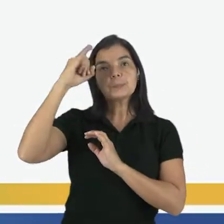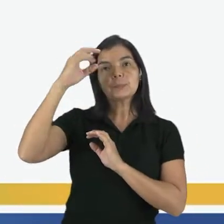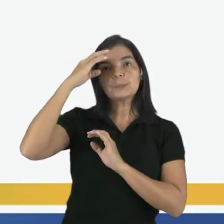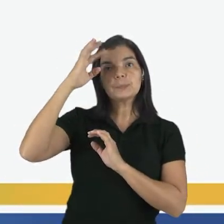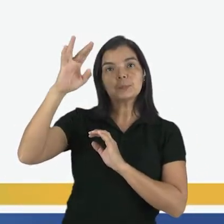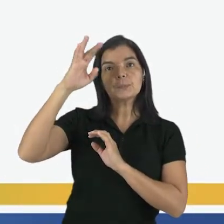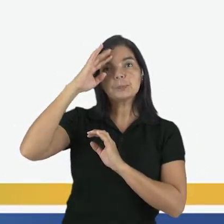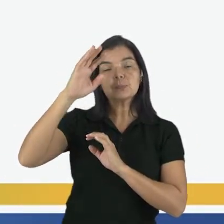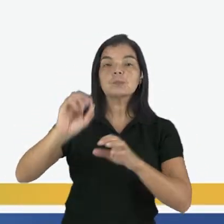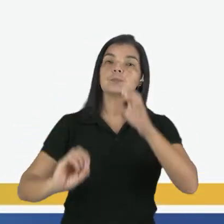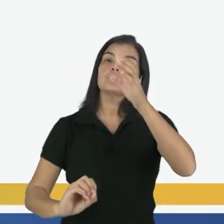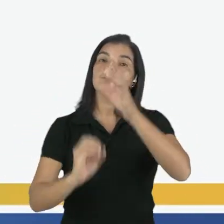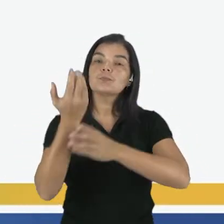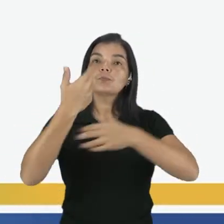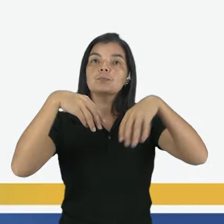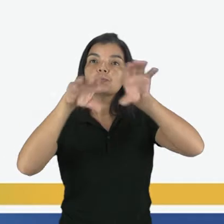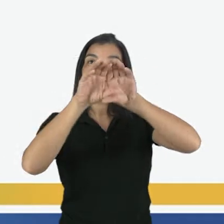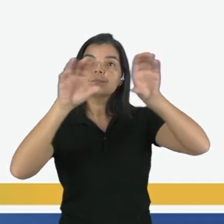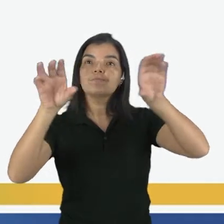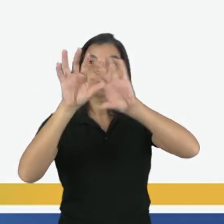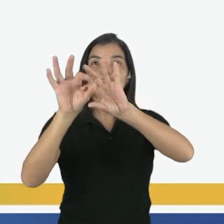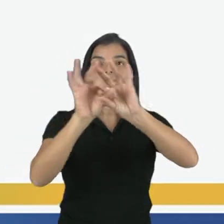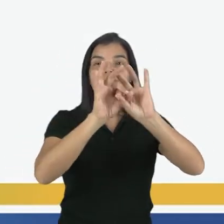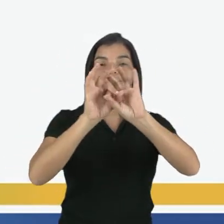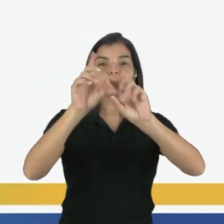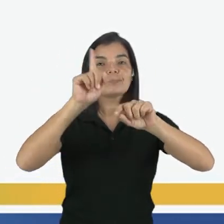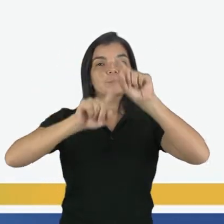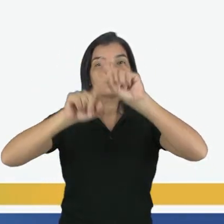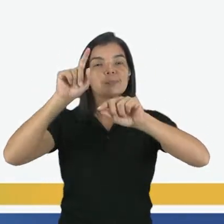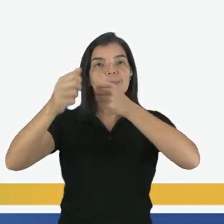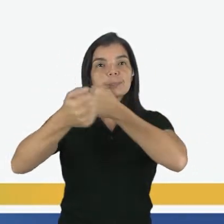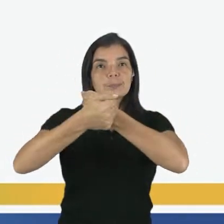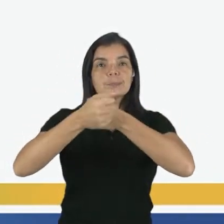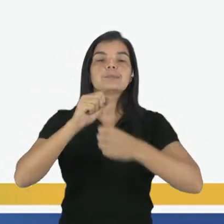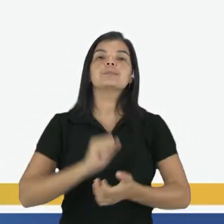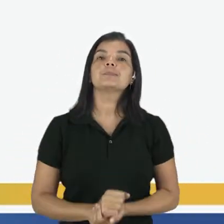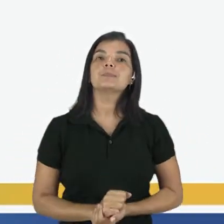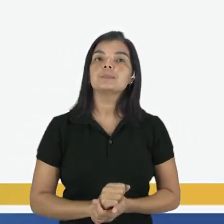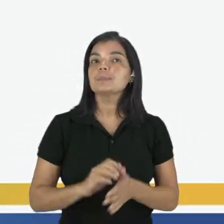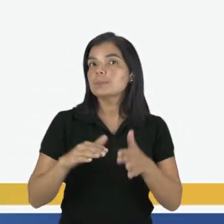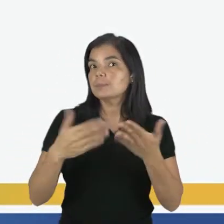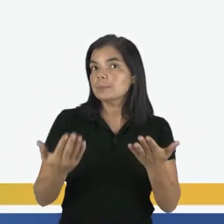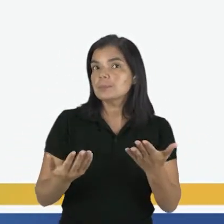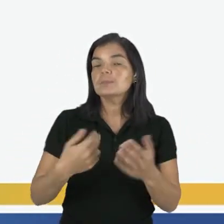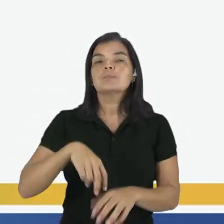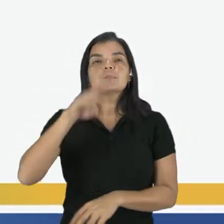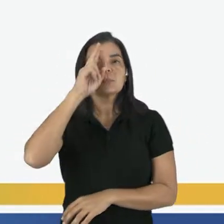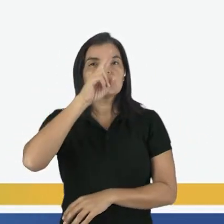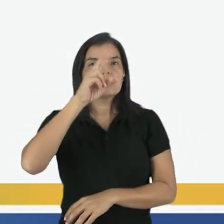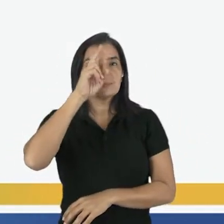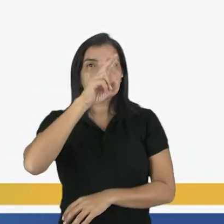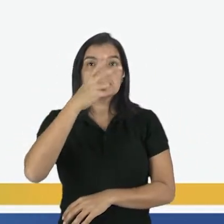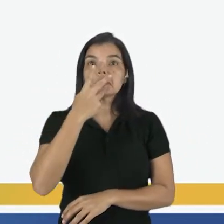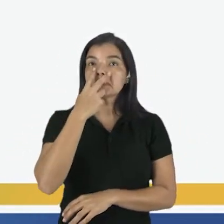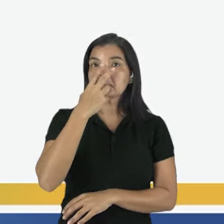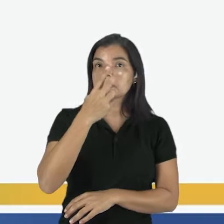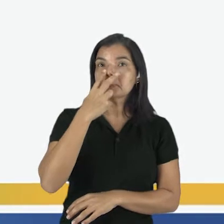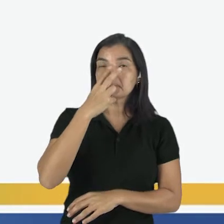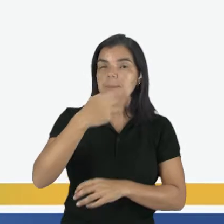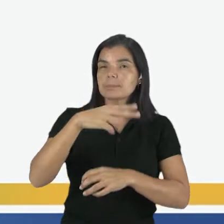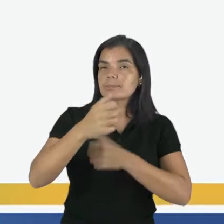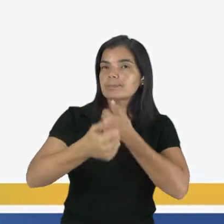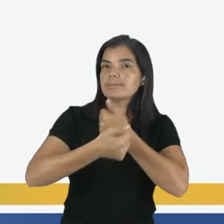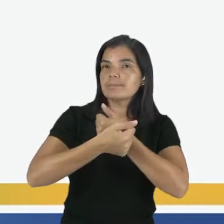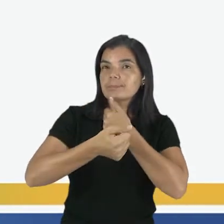representações imaginárias que surgem no céu quando ligamos as estrelas próximas. No entanto, vale lembrar